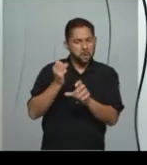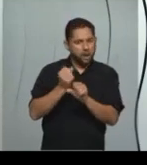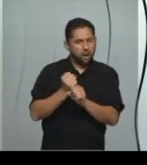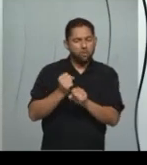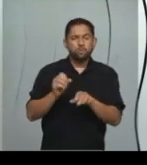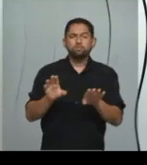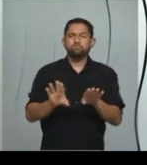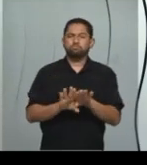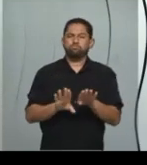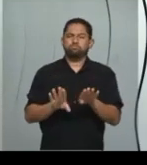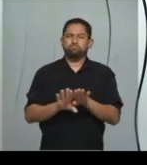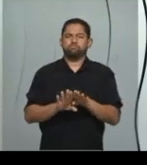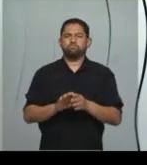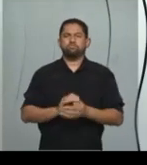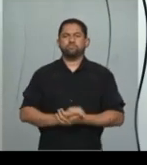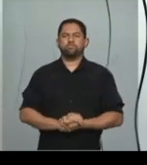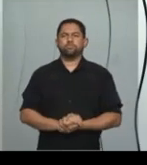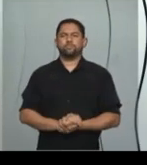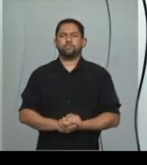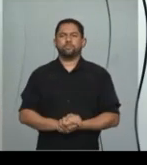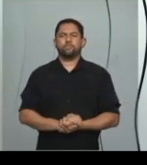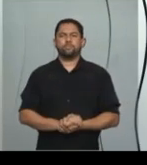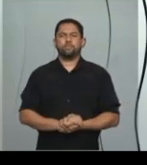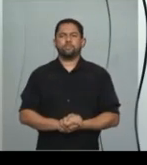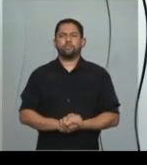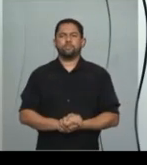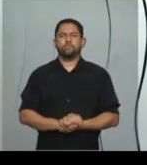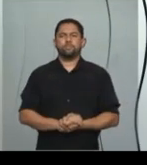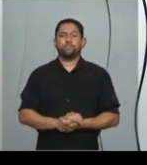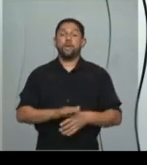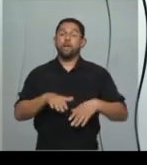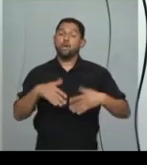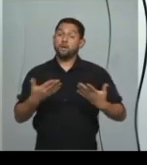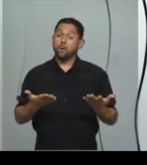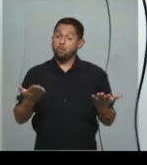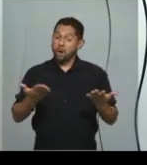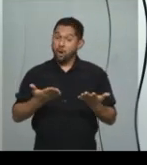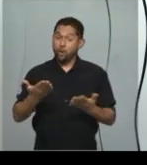ok? Bom, entrando então